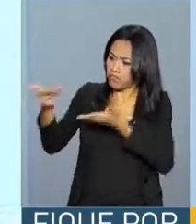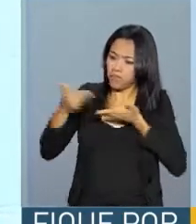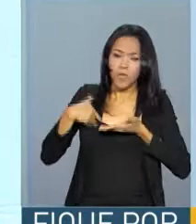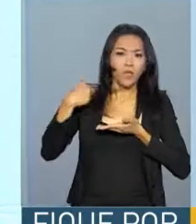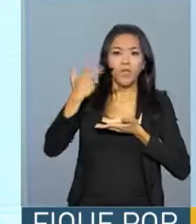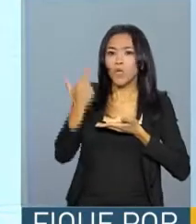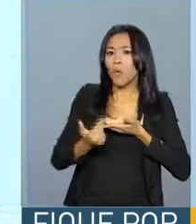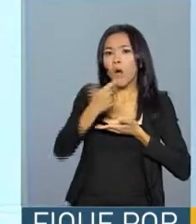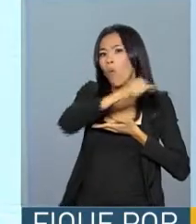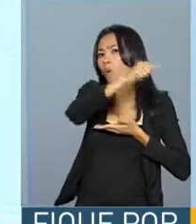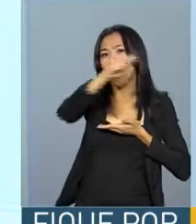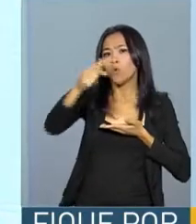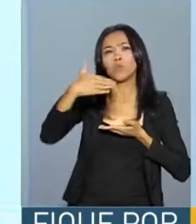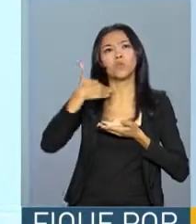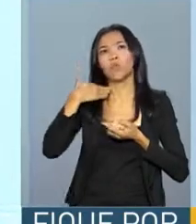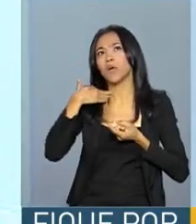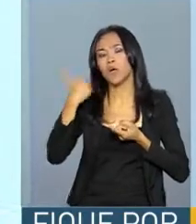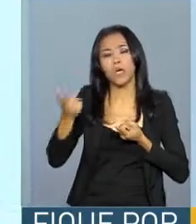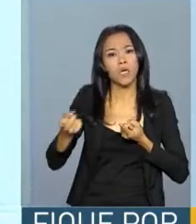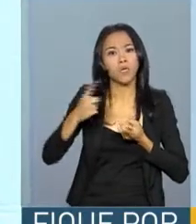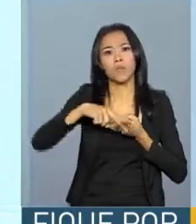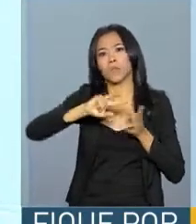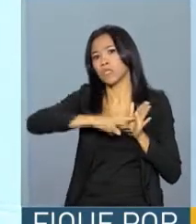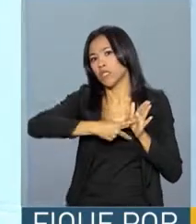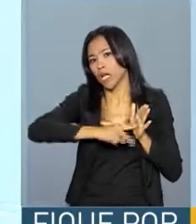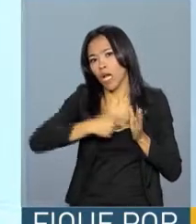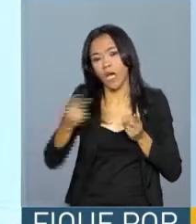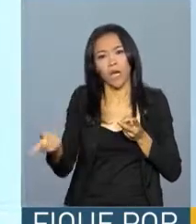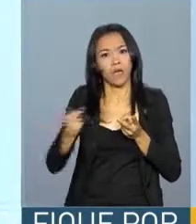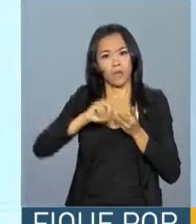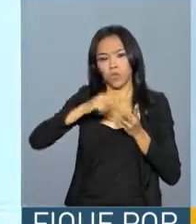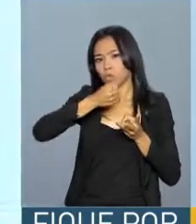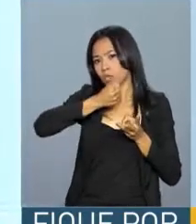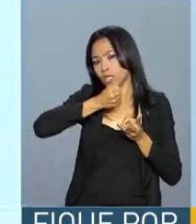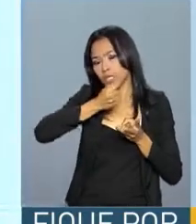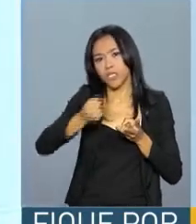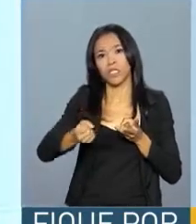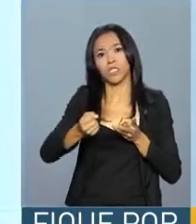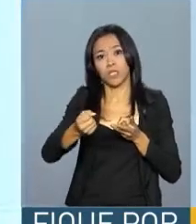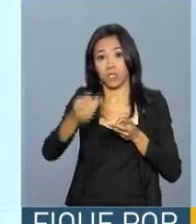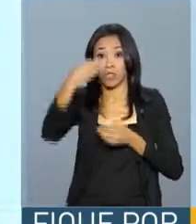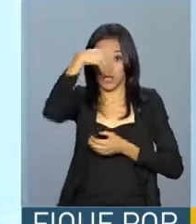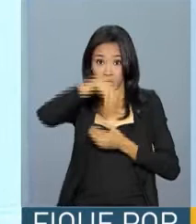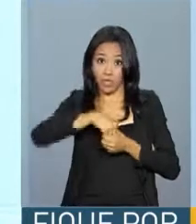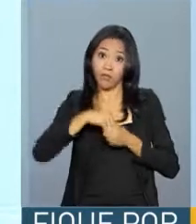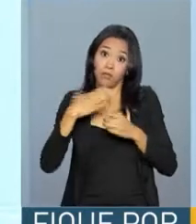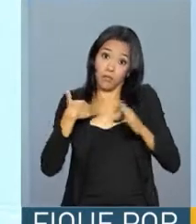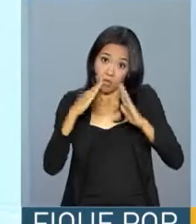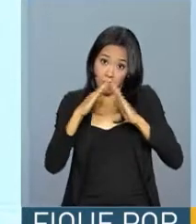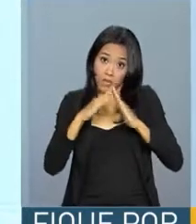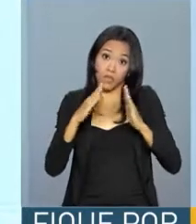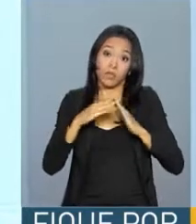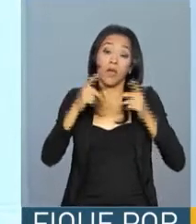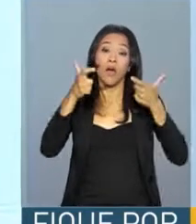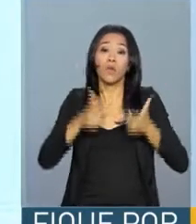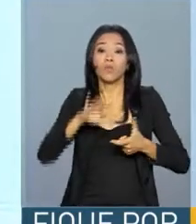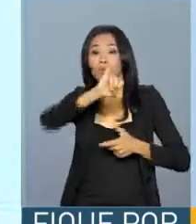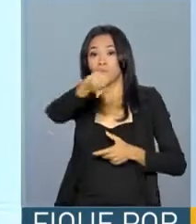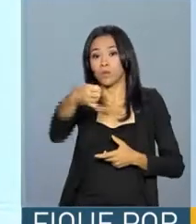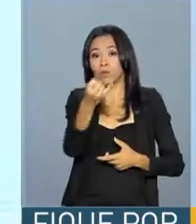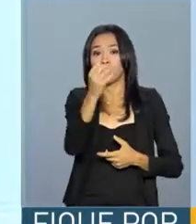empresários, banqueiros, sindicalistas, jornalistas, no Jaburu e fora do Jaburu. Então, este hábito eu não